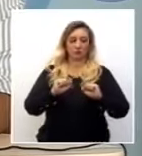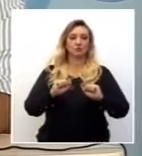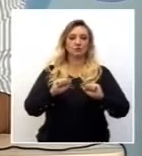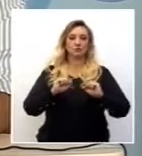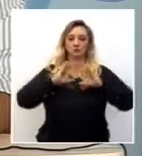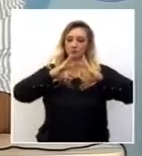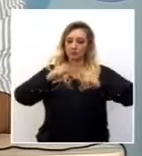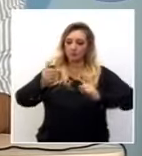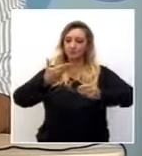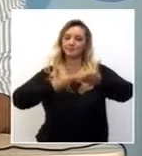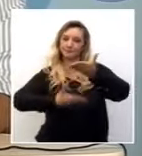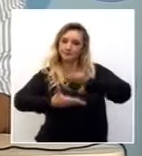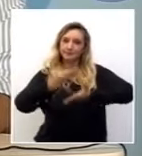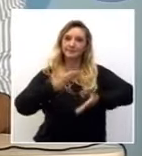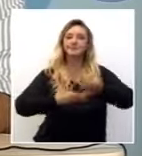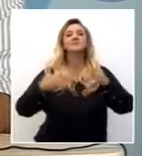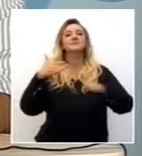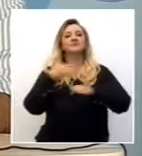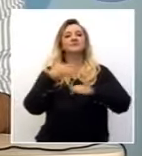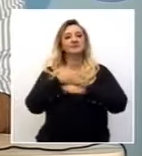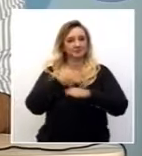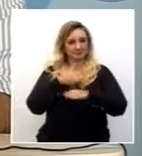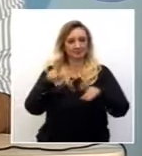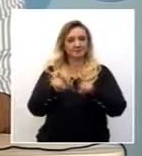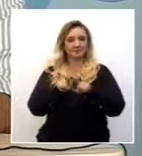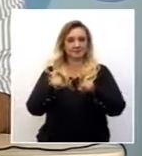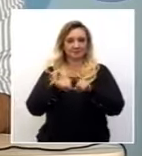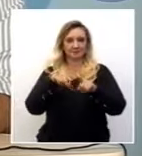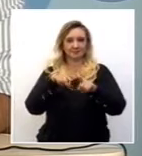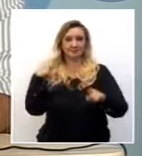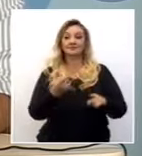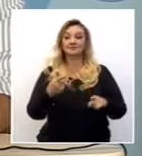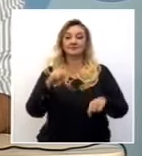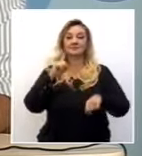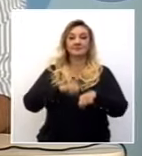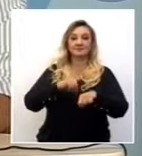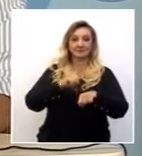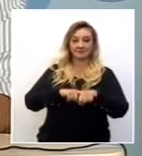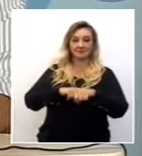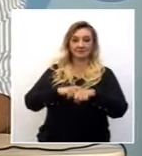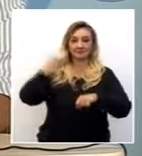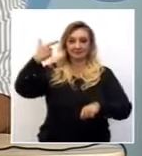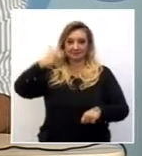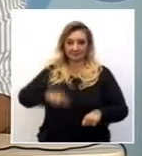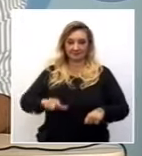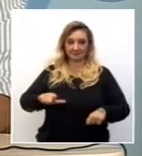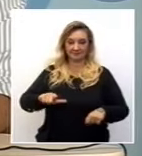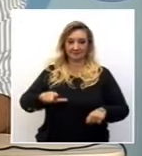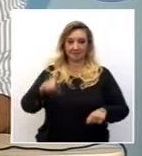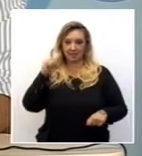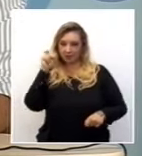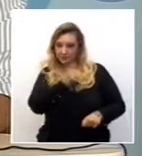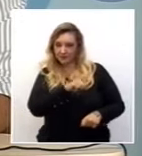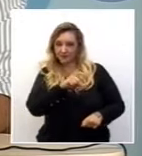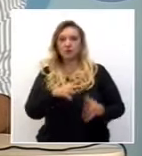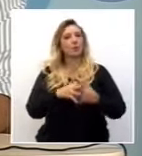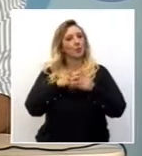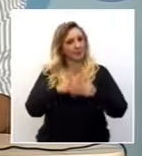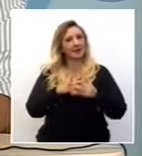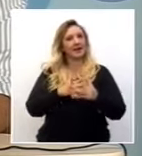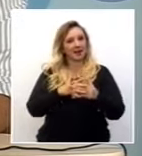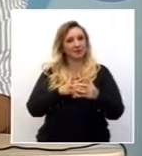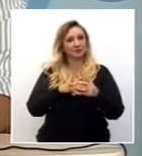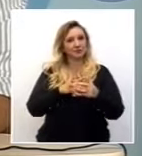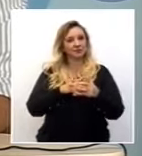interação no chat e participação. Nós estamos nesse momento aí, mais uma vez, é difícil, é